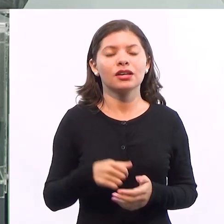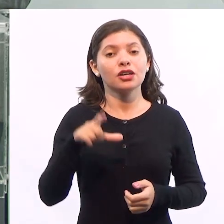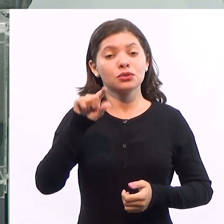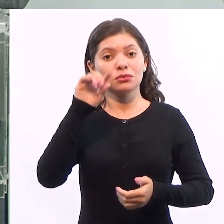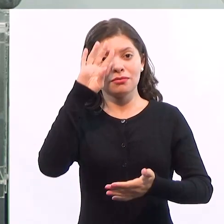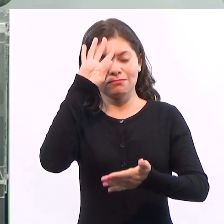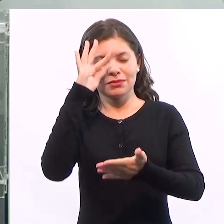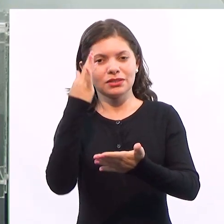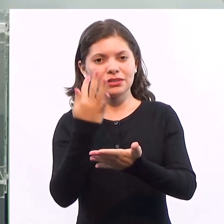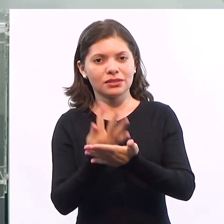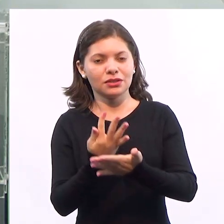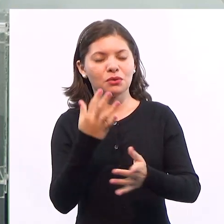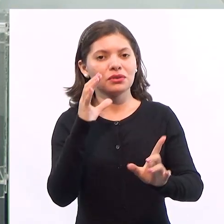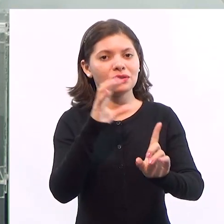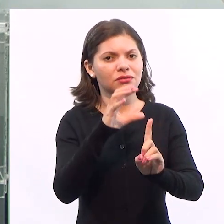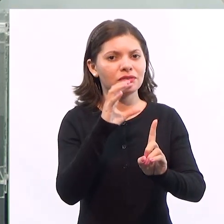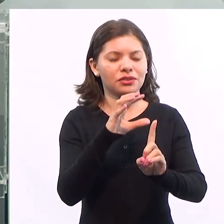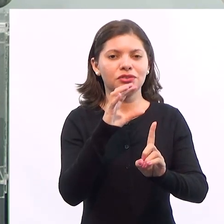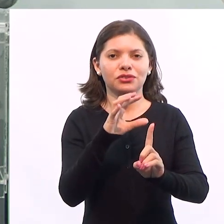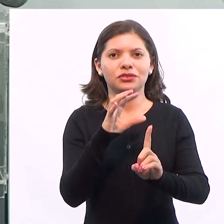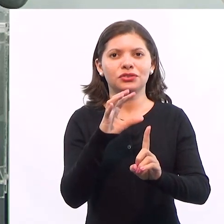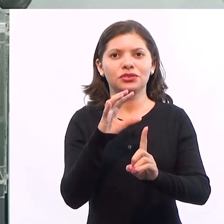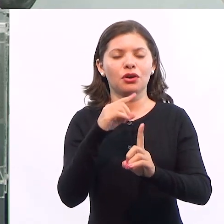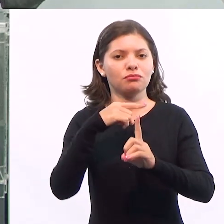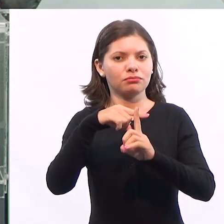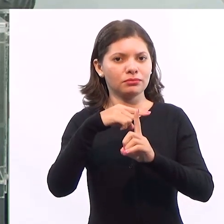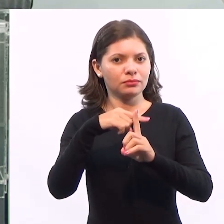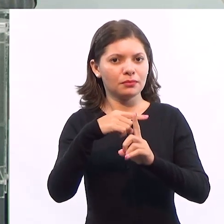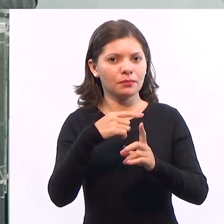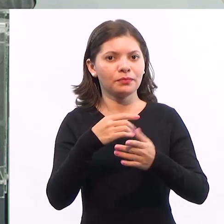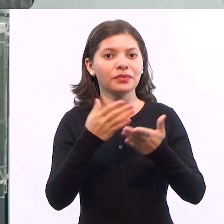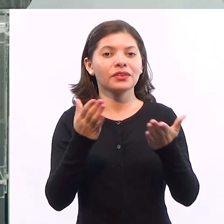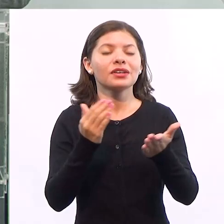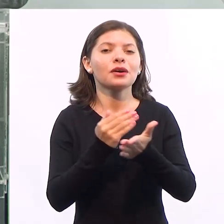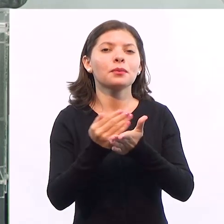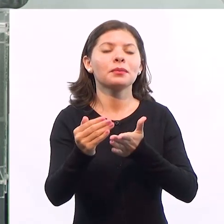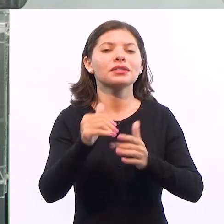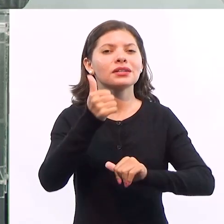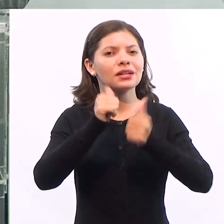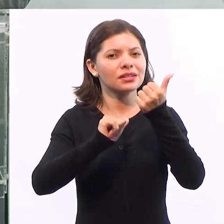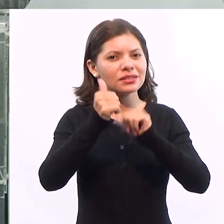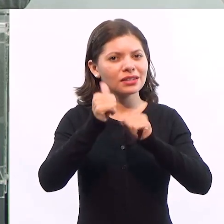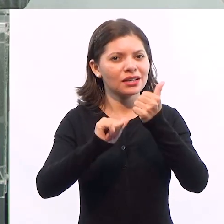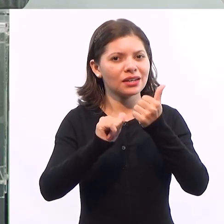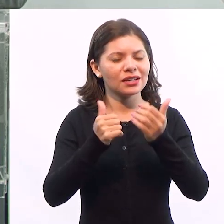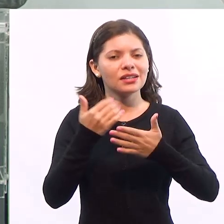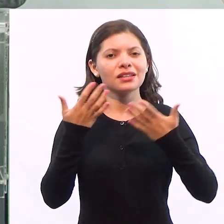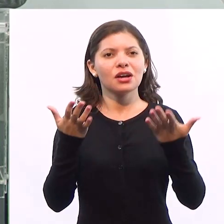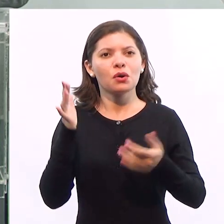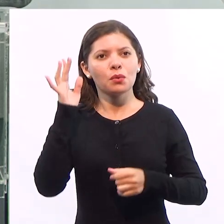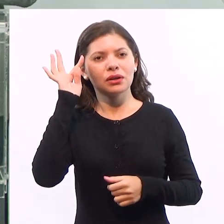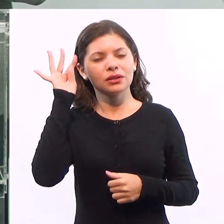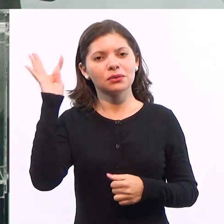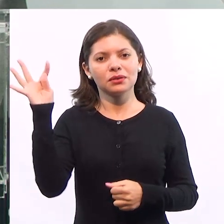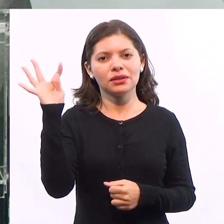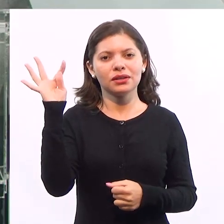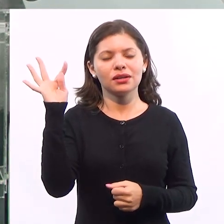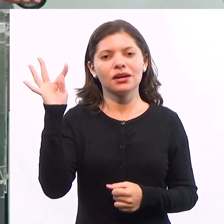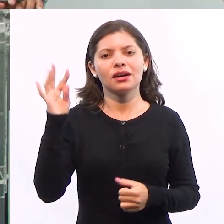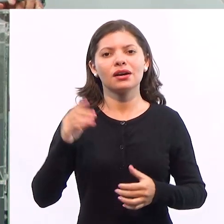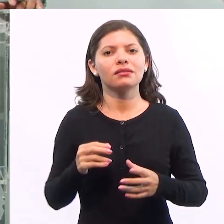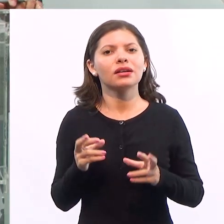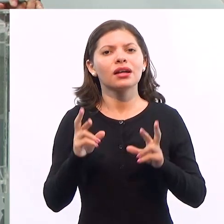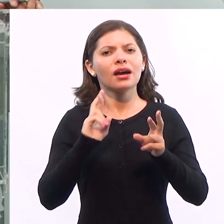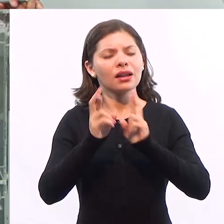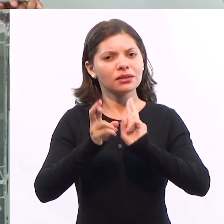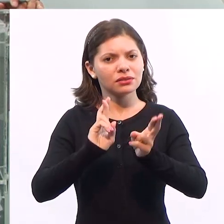que acontecer, você tomar uma decisão que vai afetar, claro, principalmente para o lado positivo. E aí você começa a analisar, então quer